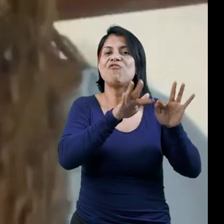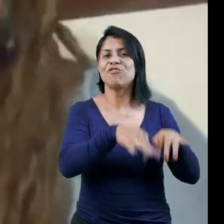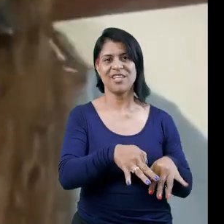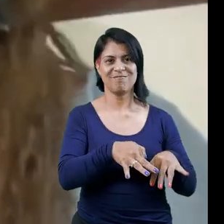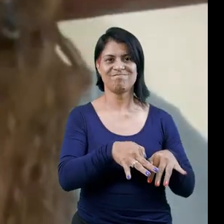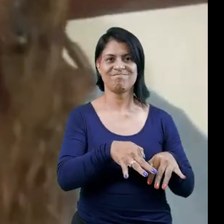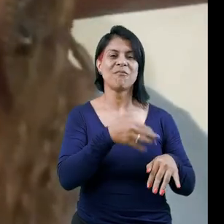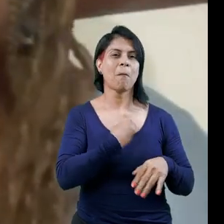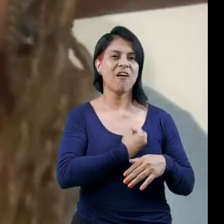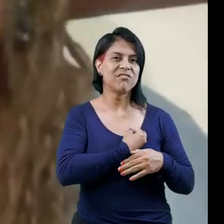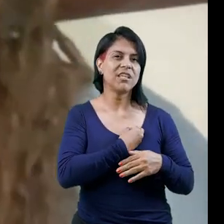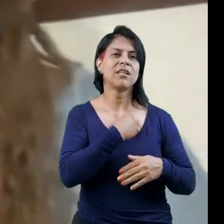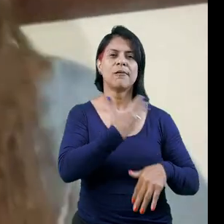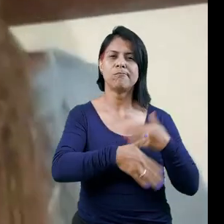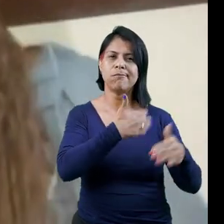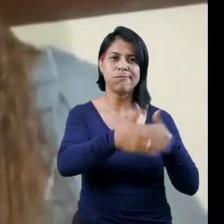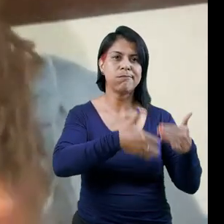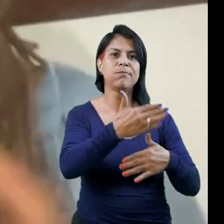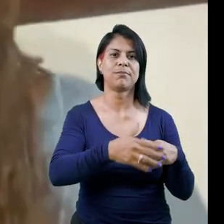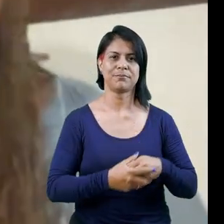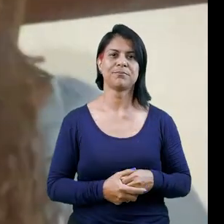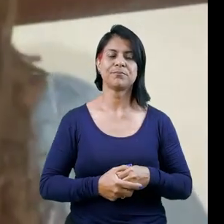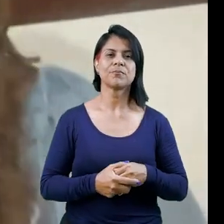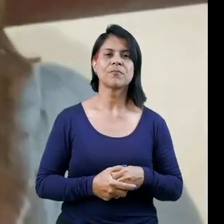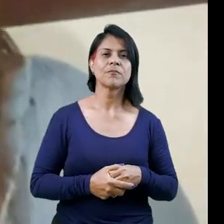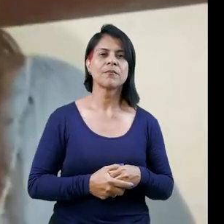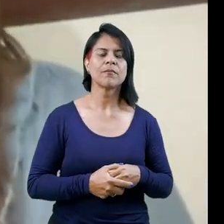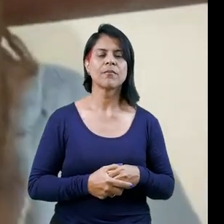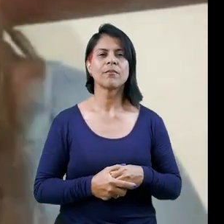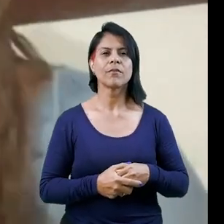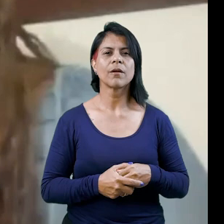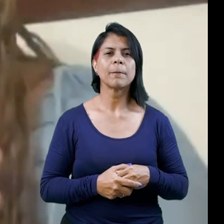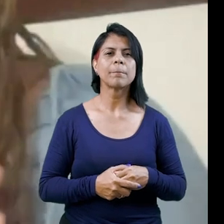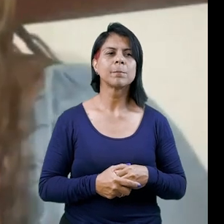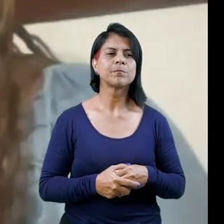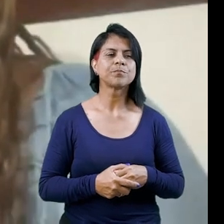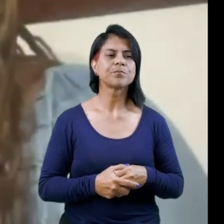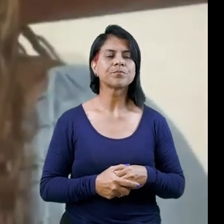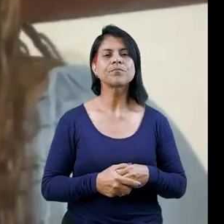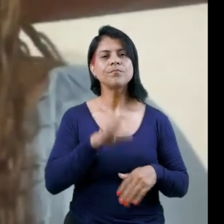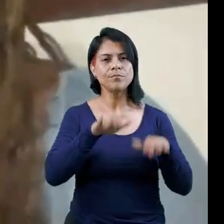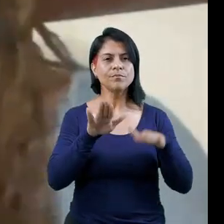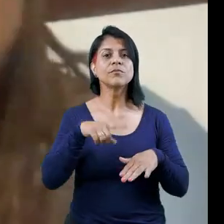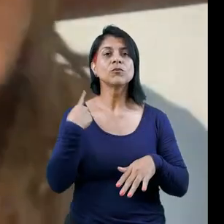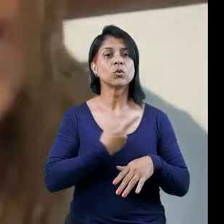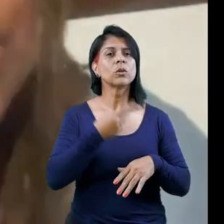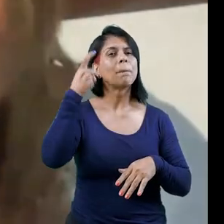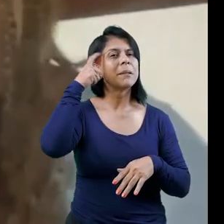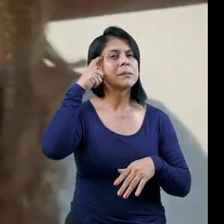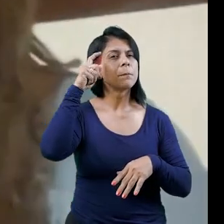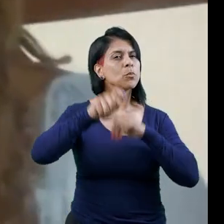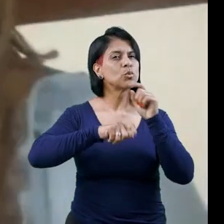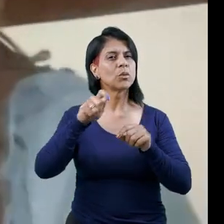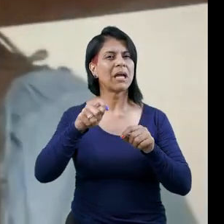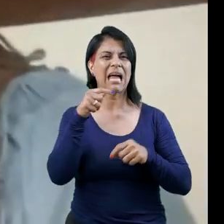fonte é isso. A favela é horta, e muitas das vezes a gente vai pensar, isso não